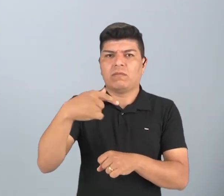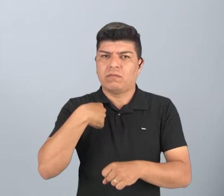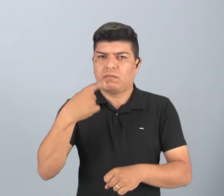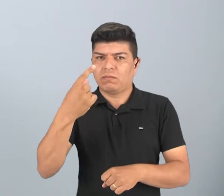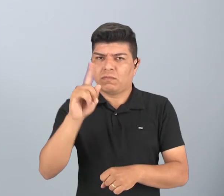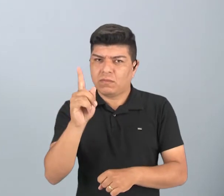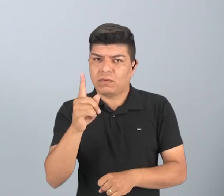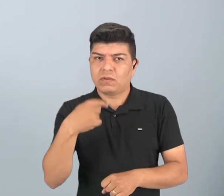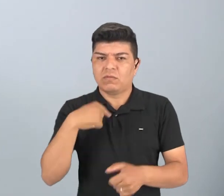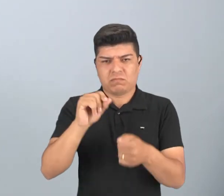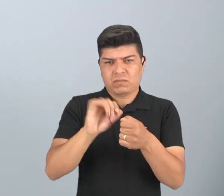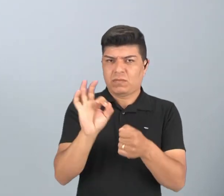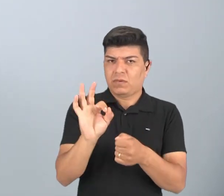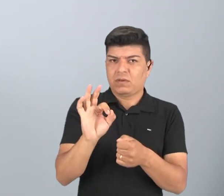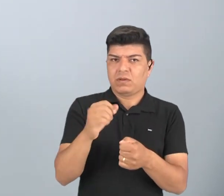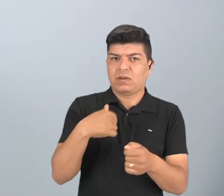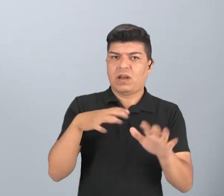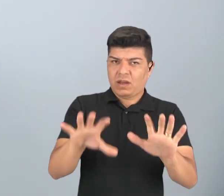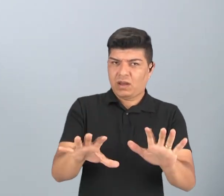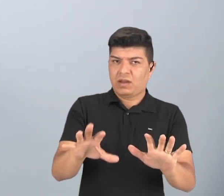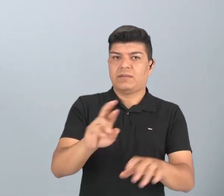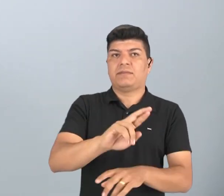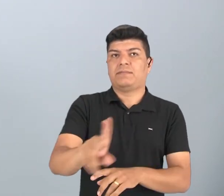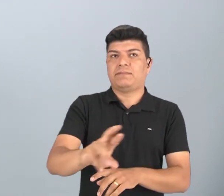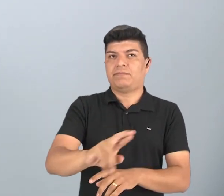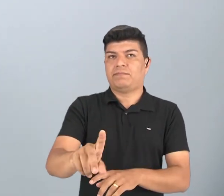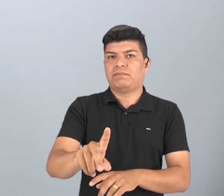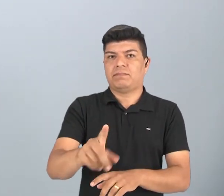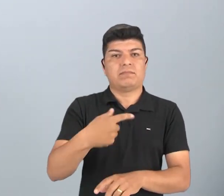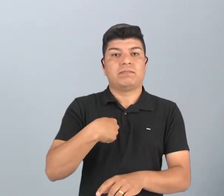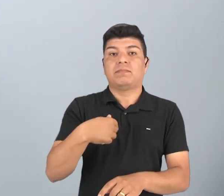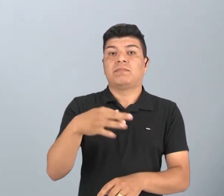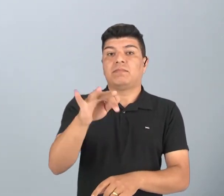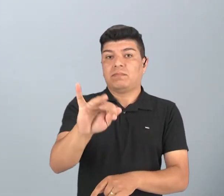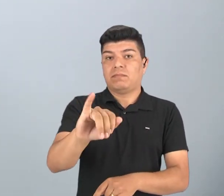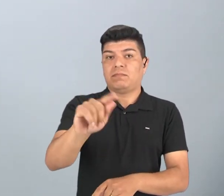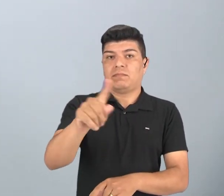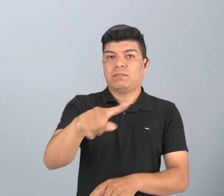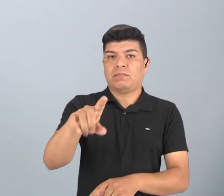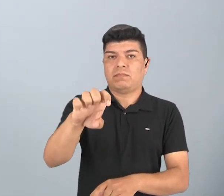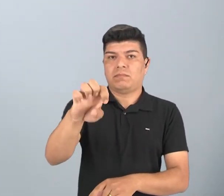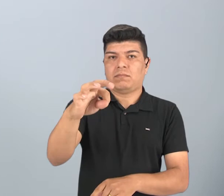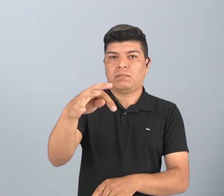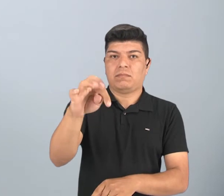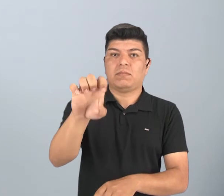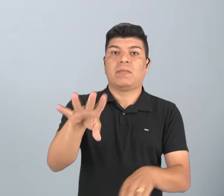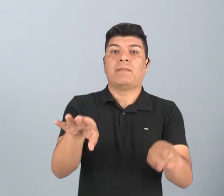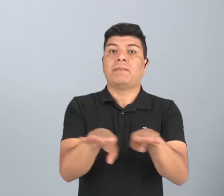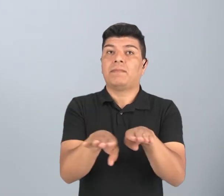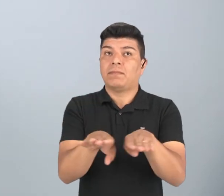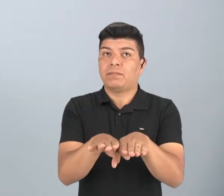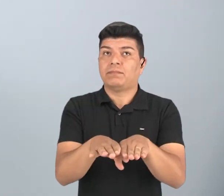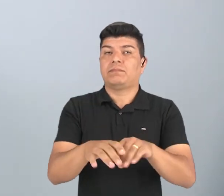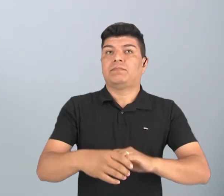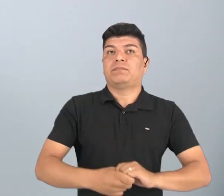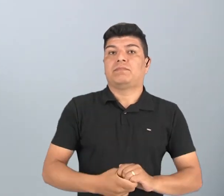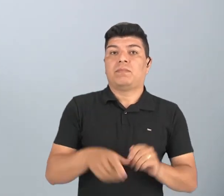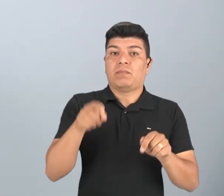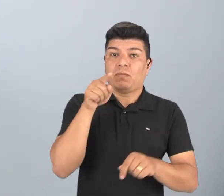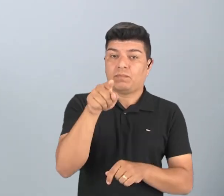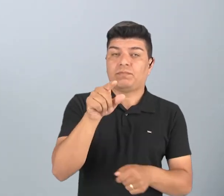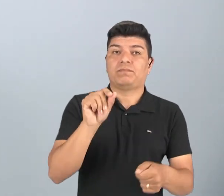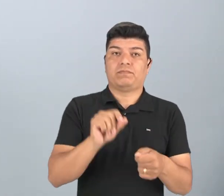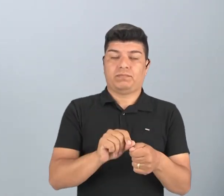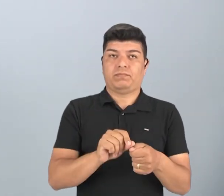Menino, tu não fez? E não é assim. Tu não fizestes? Quando eu falo tu, é fizeste, né? Então, é você